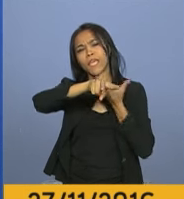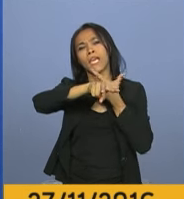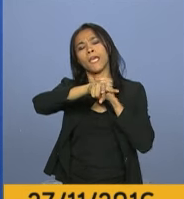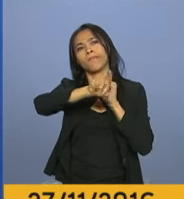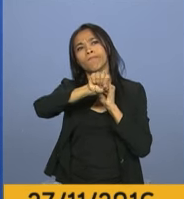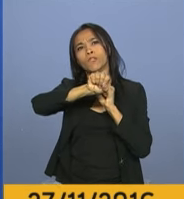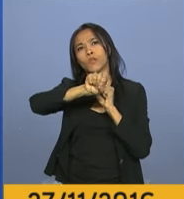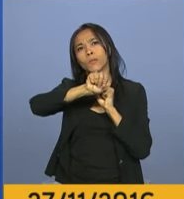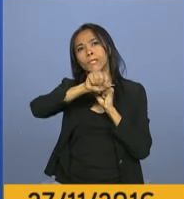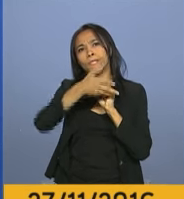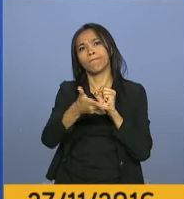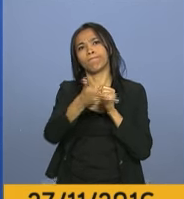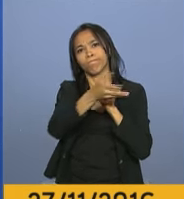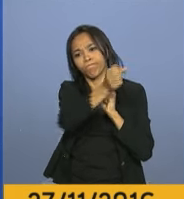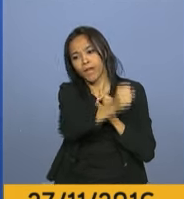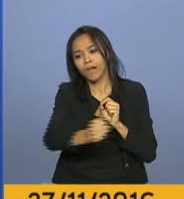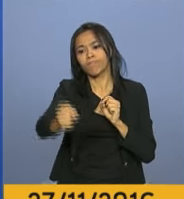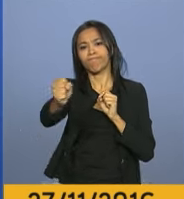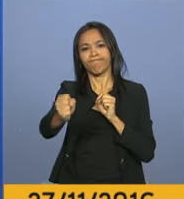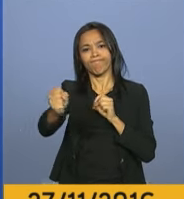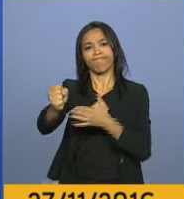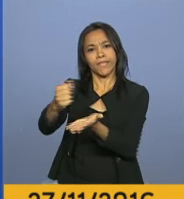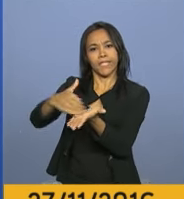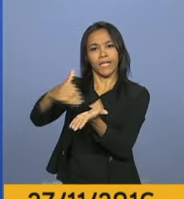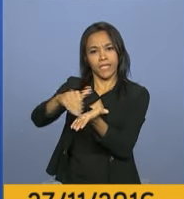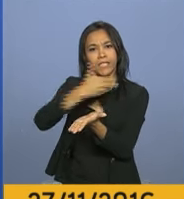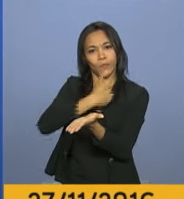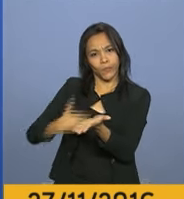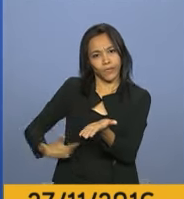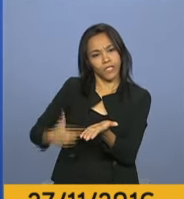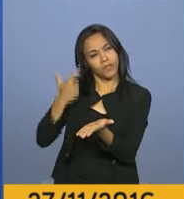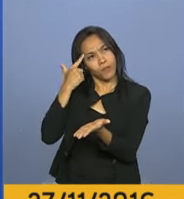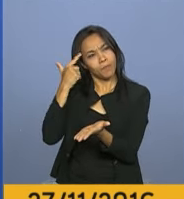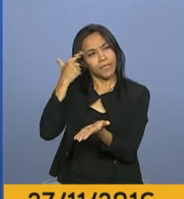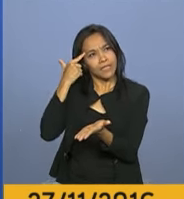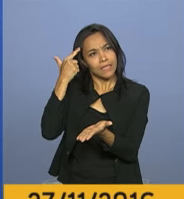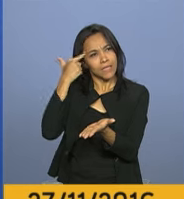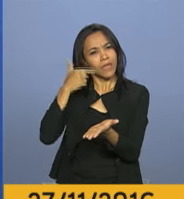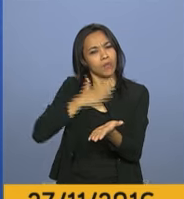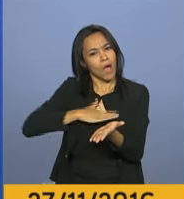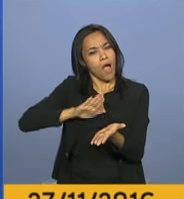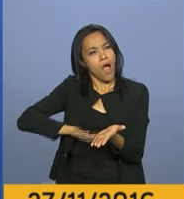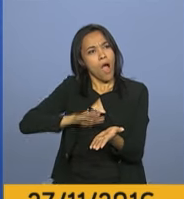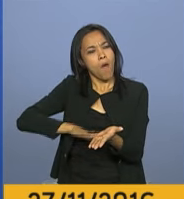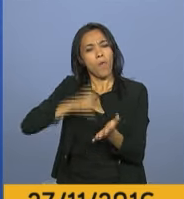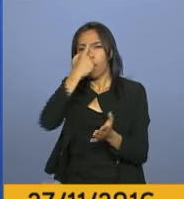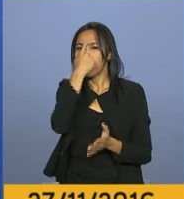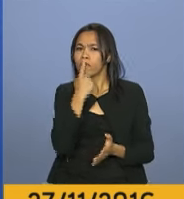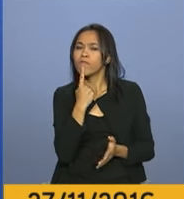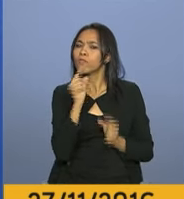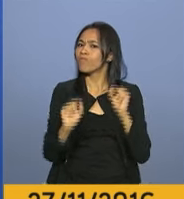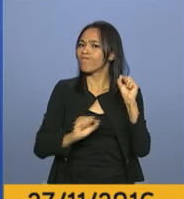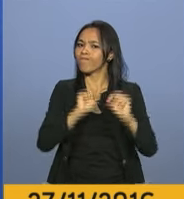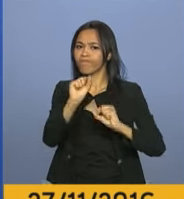articulação política, né, para a Secretaria de Governo. Eu vou verificar com muita calma. O perfil será de alguém